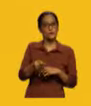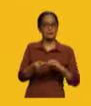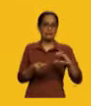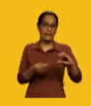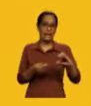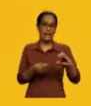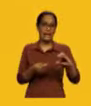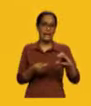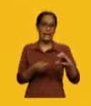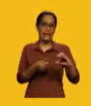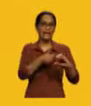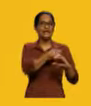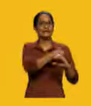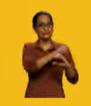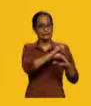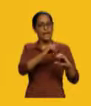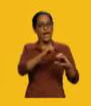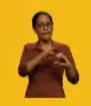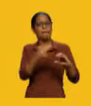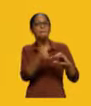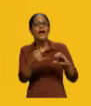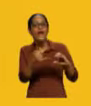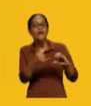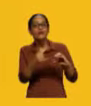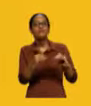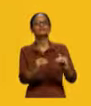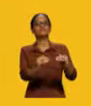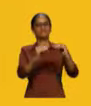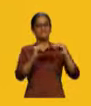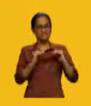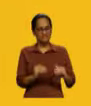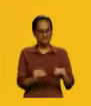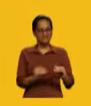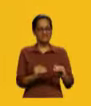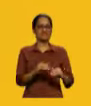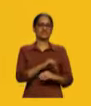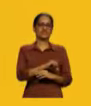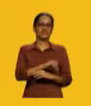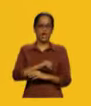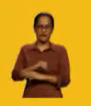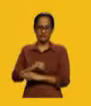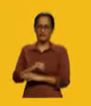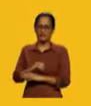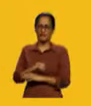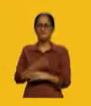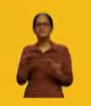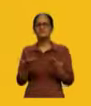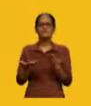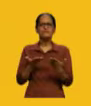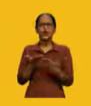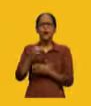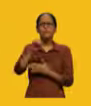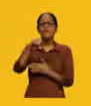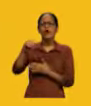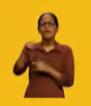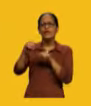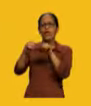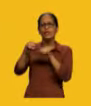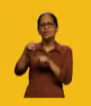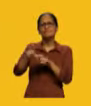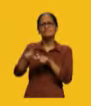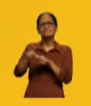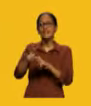C vale 100. Subtraindo 1000 menos 100, 900. O 90 é o